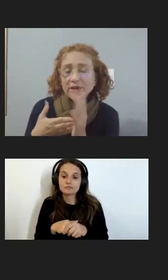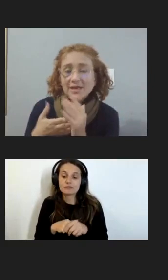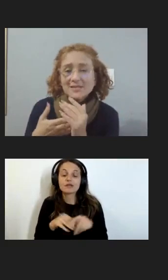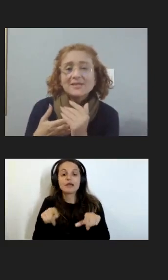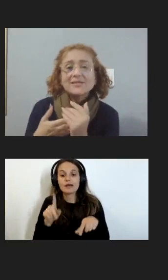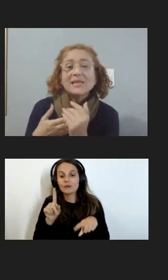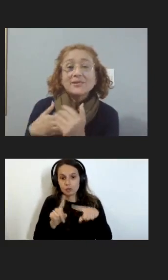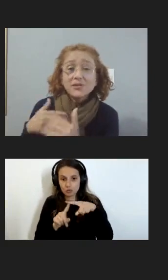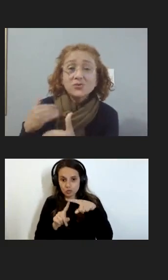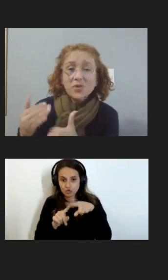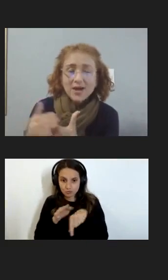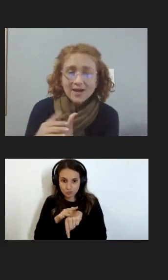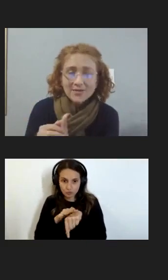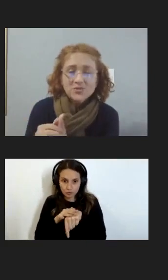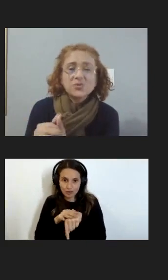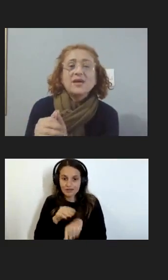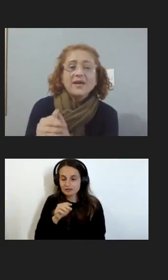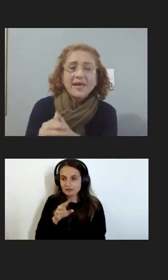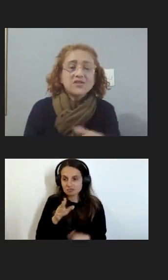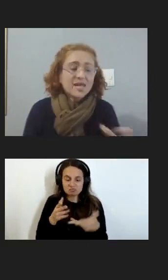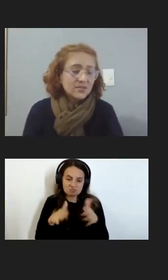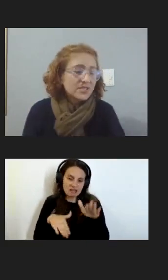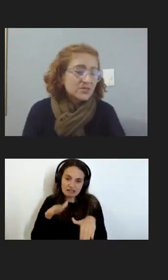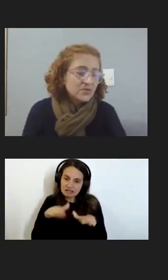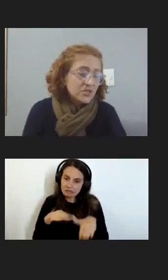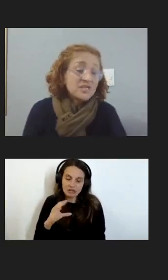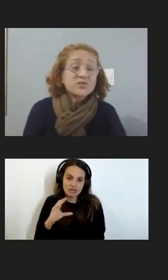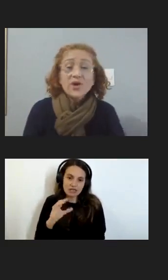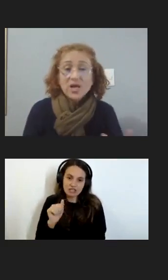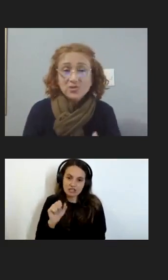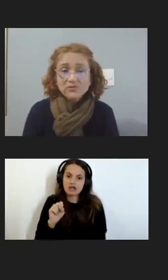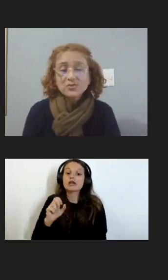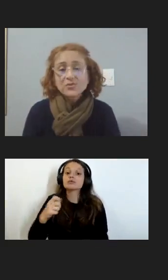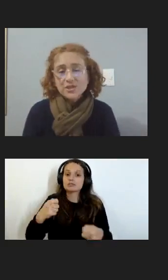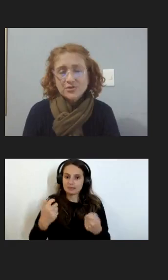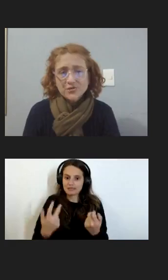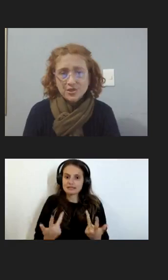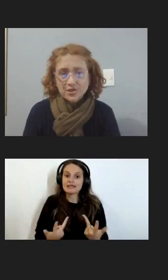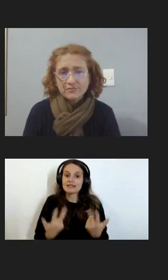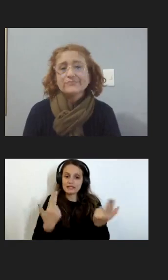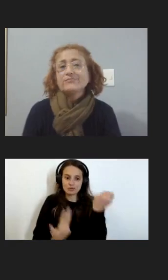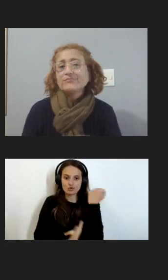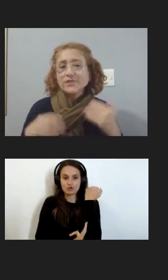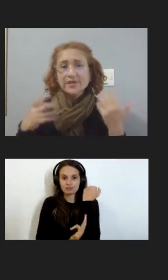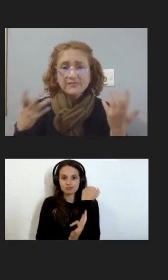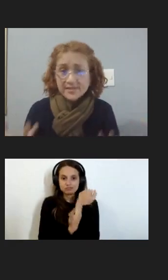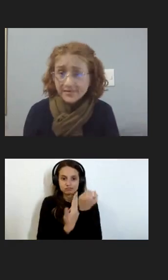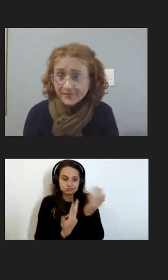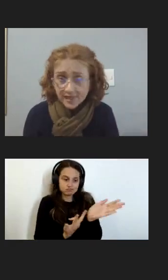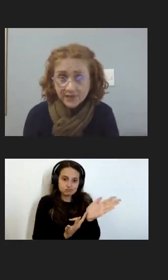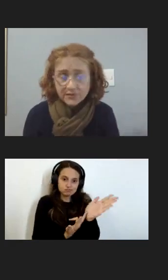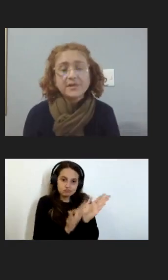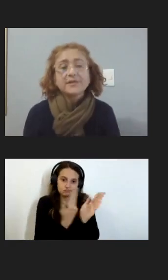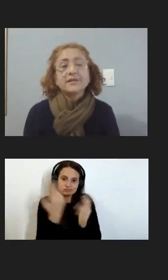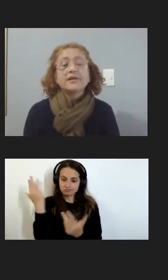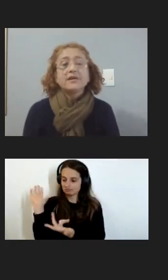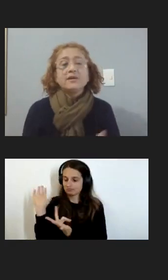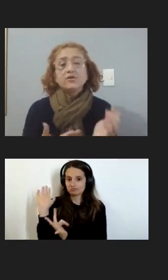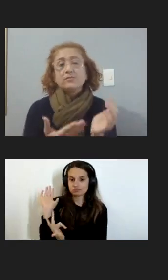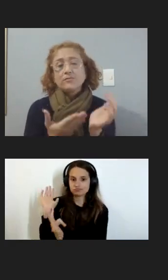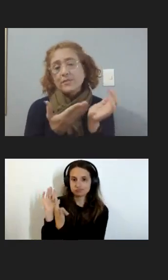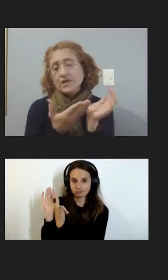de doença que, dependendo do caso, é indicado cirurgia, que só resolve com cirurgia. O que é que vai ser feito,